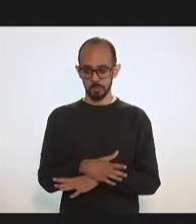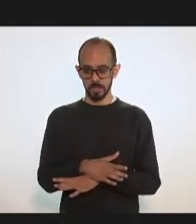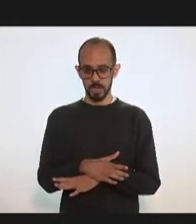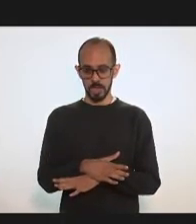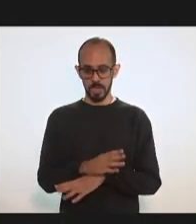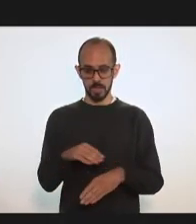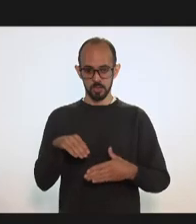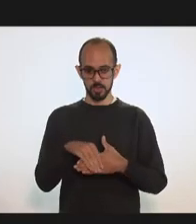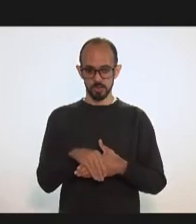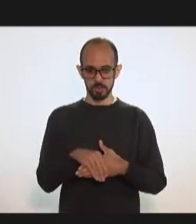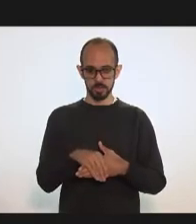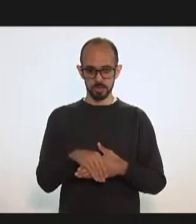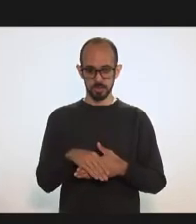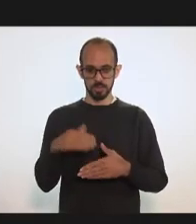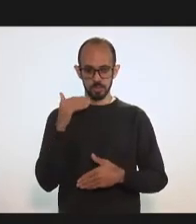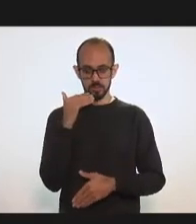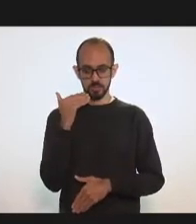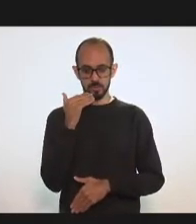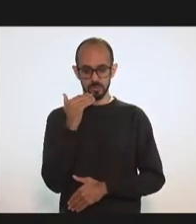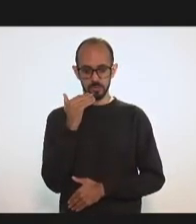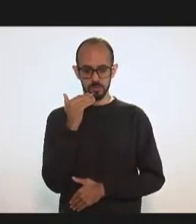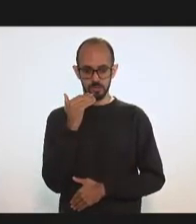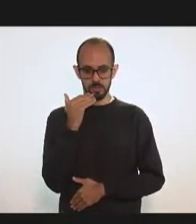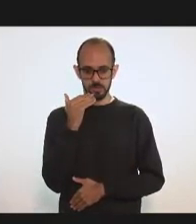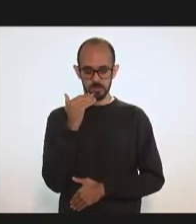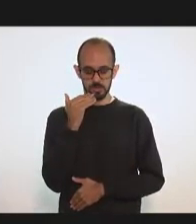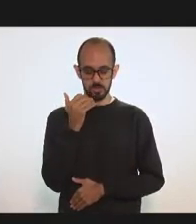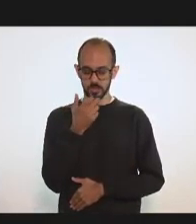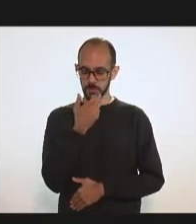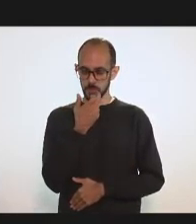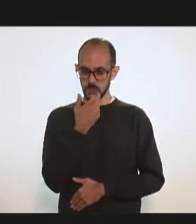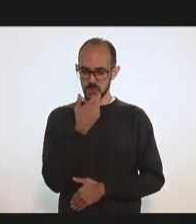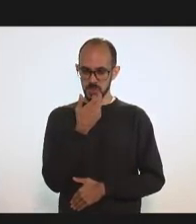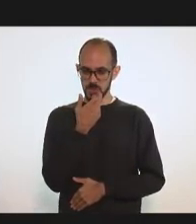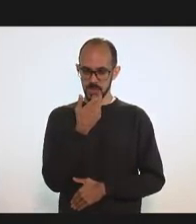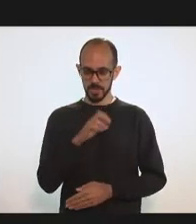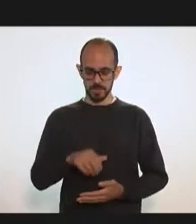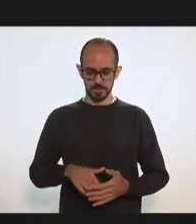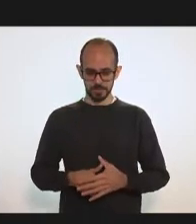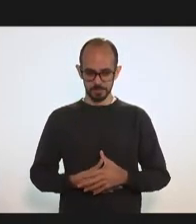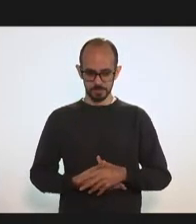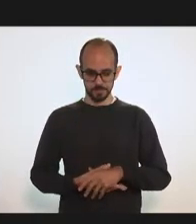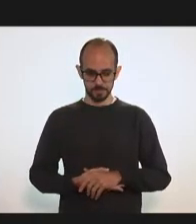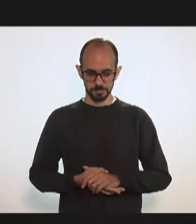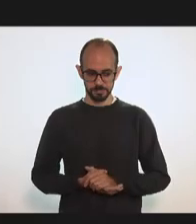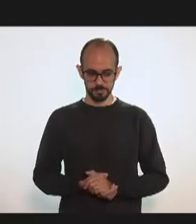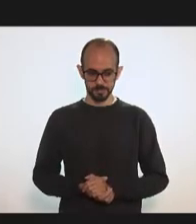Duque de Caxias. Vamos lá, que o tempo está acabando. Já são 13h02. É.